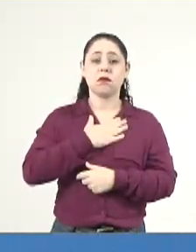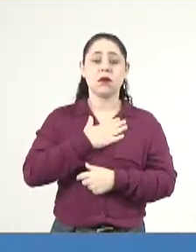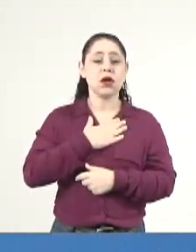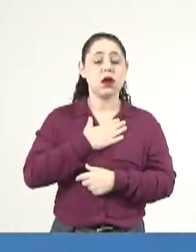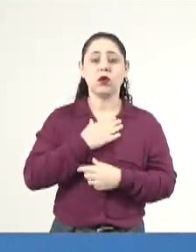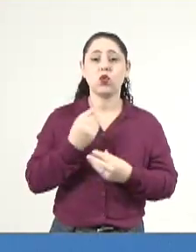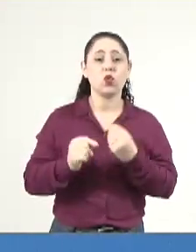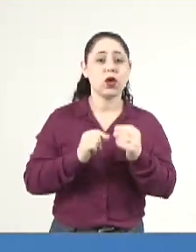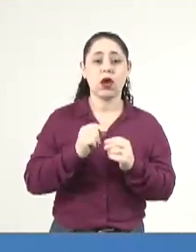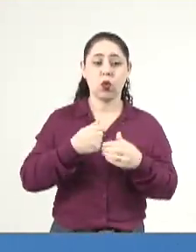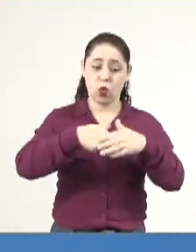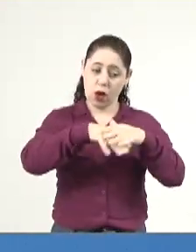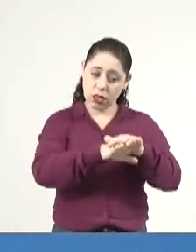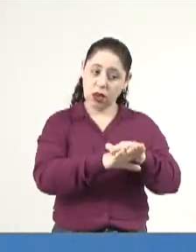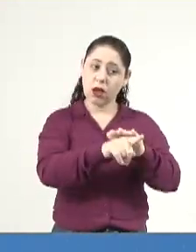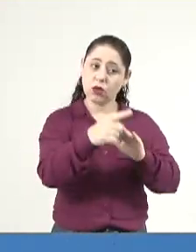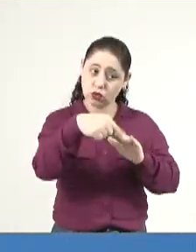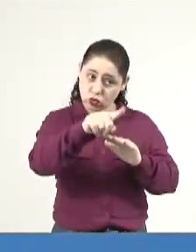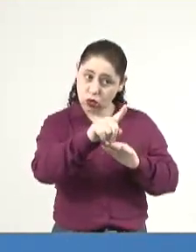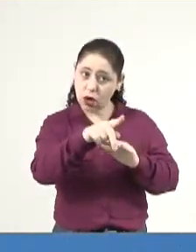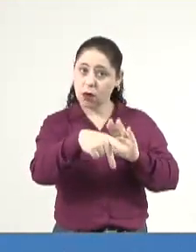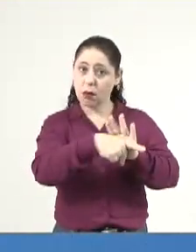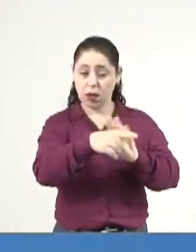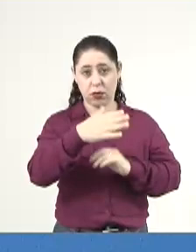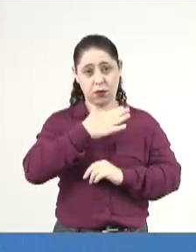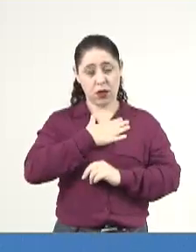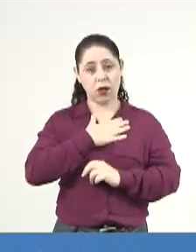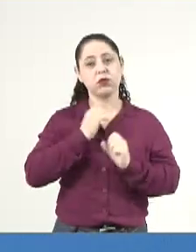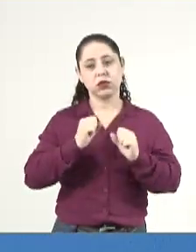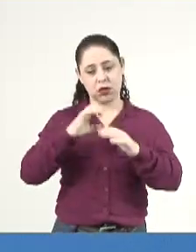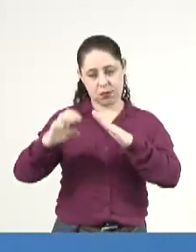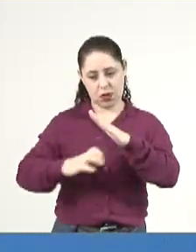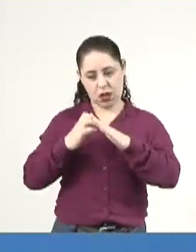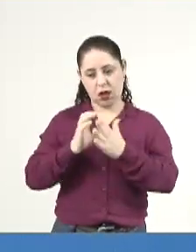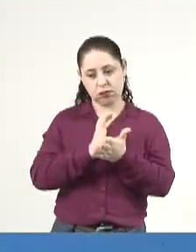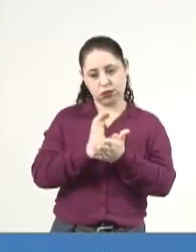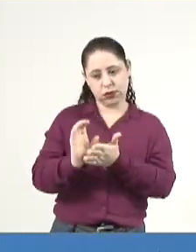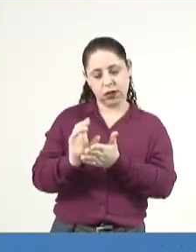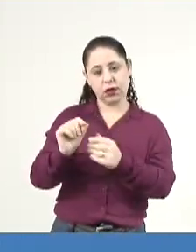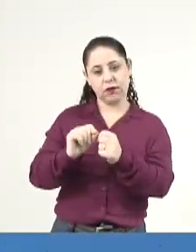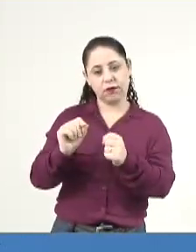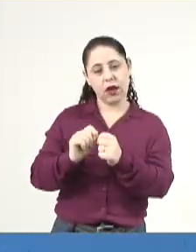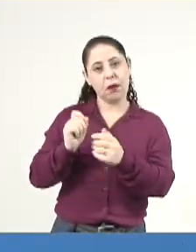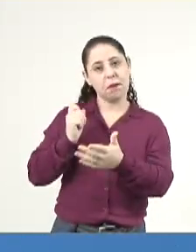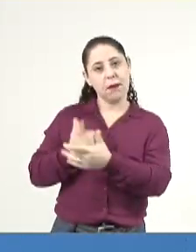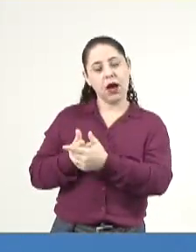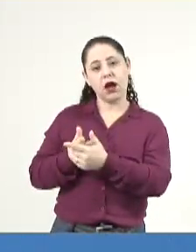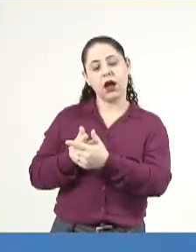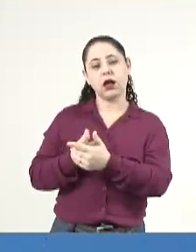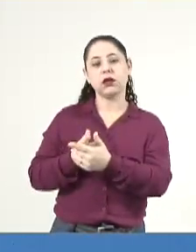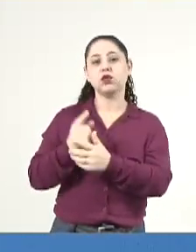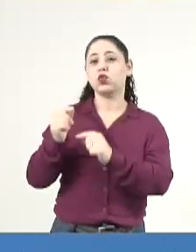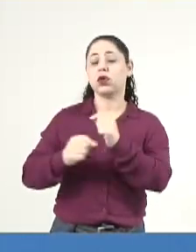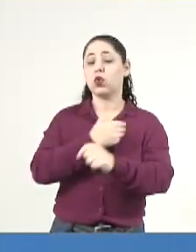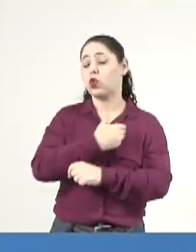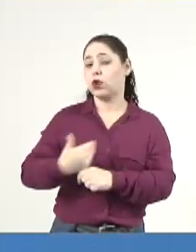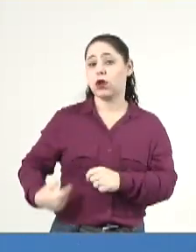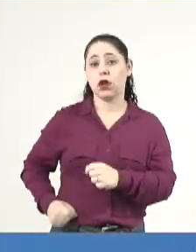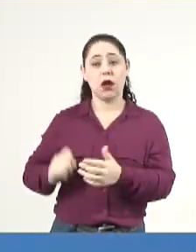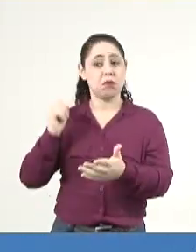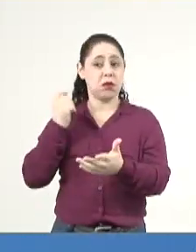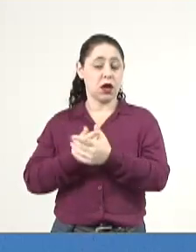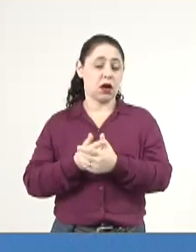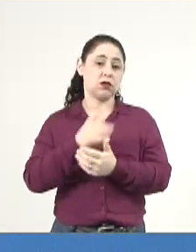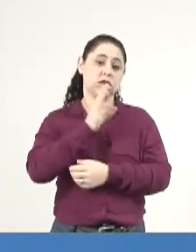sua poupança que está lá. Esse dinheiro que poderia estar nas empresas sendo investido, está financiando o consumo do governo, está financiando um